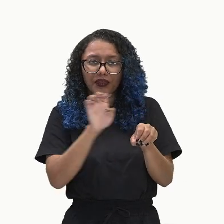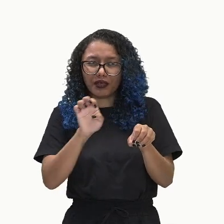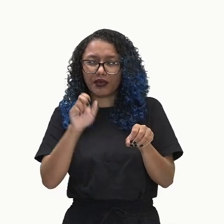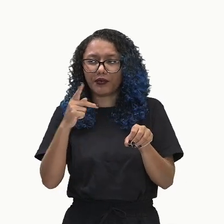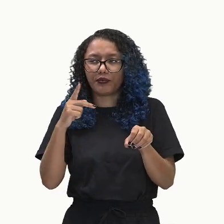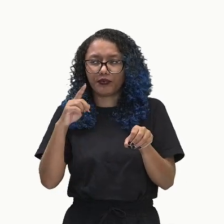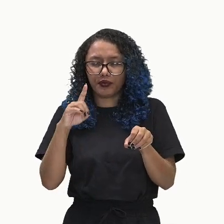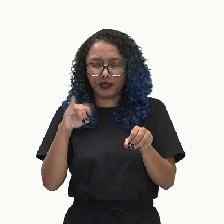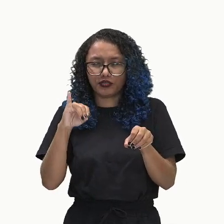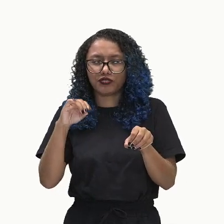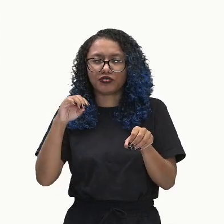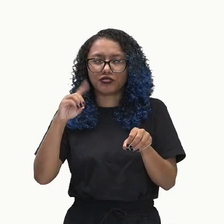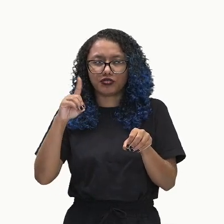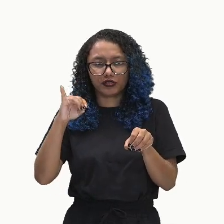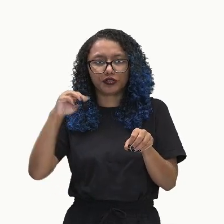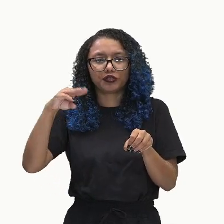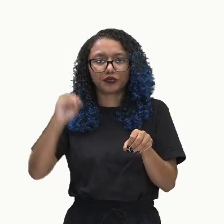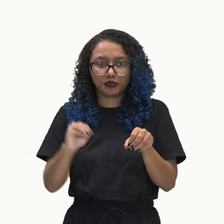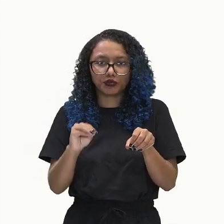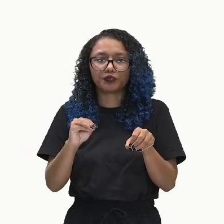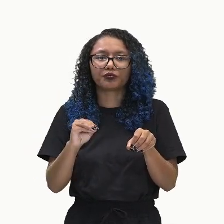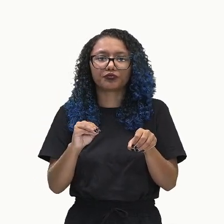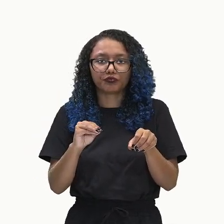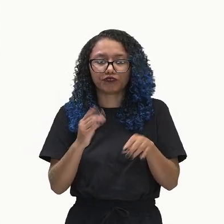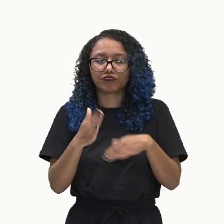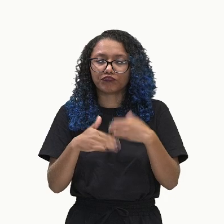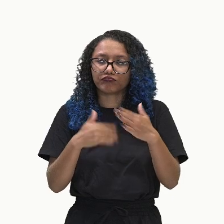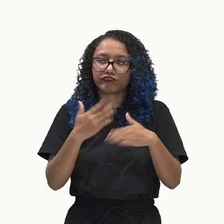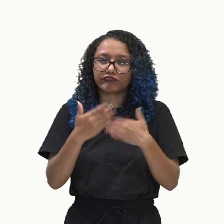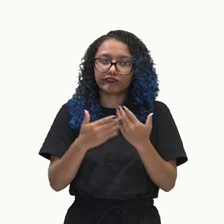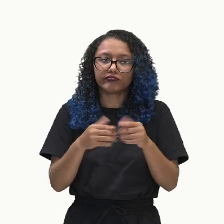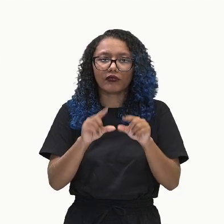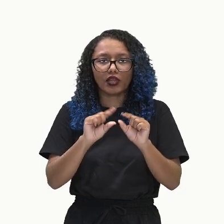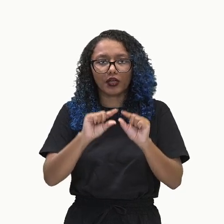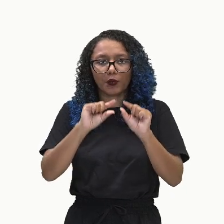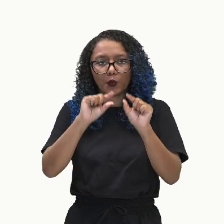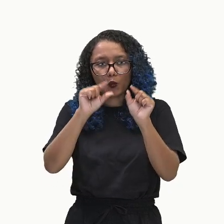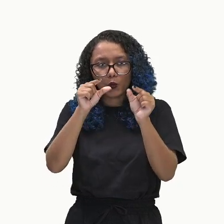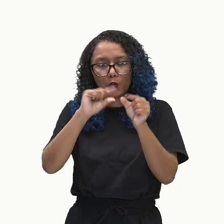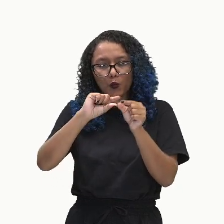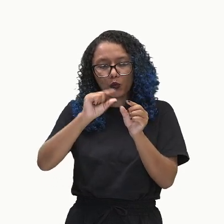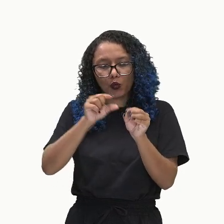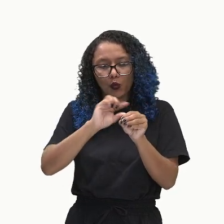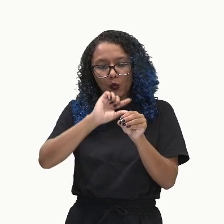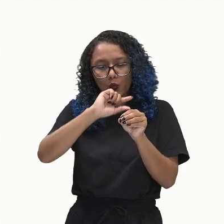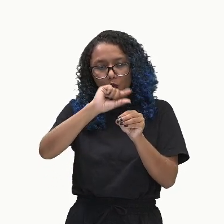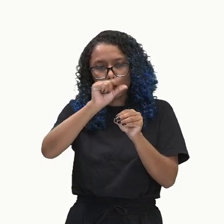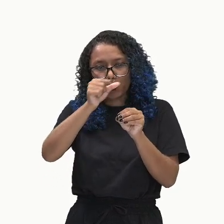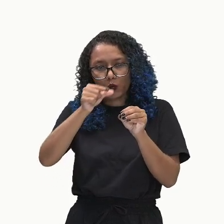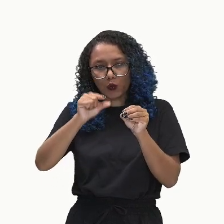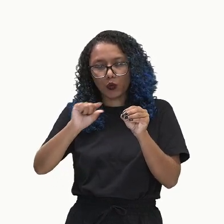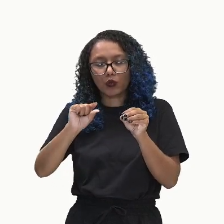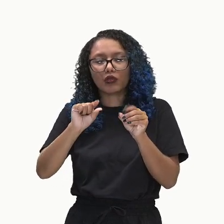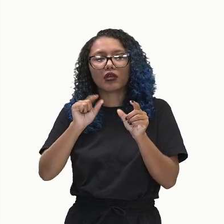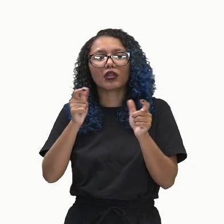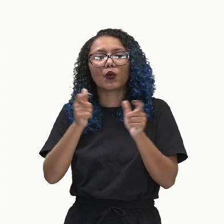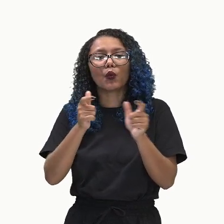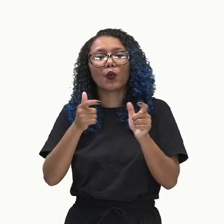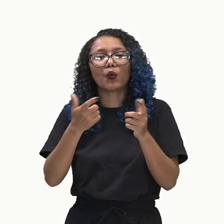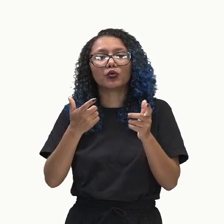espermatozoides produzidos e assim vai chegar aos ductos deferentes e aí até chegar